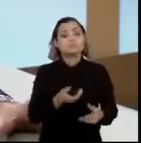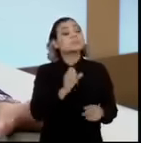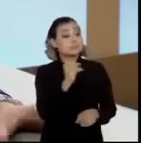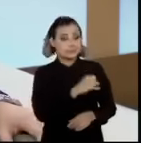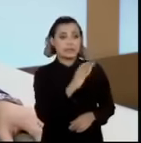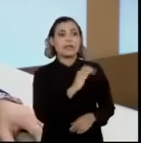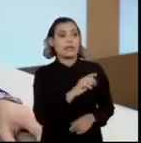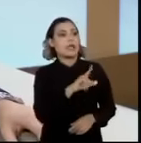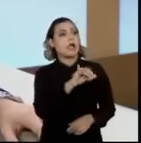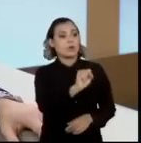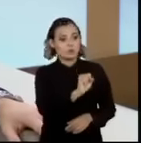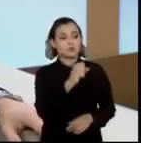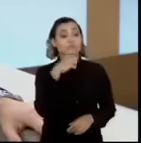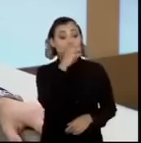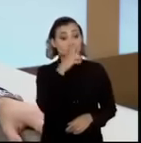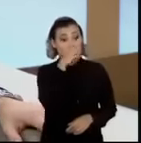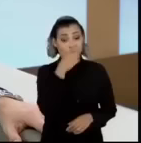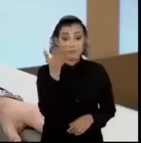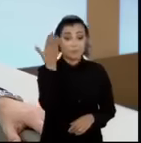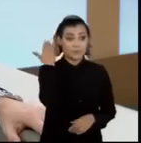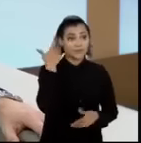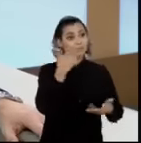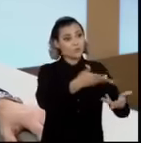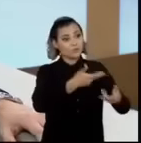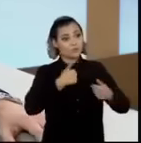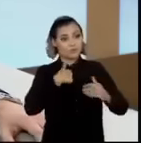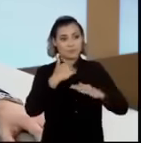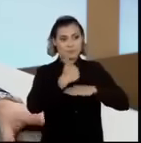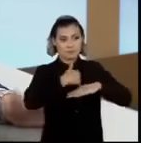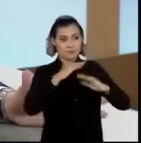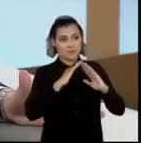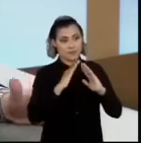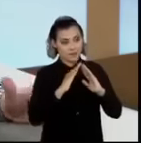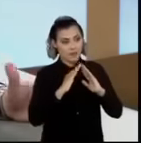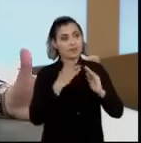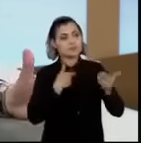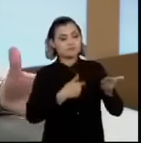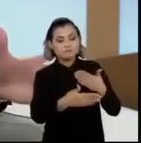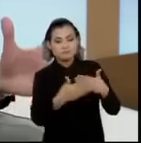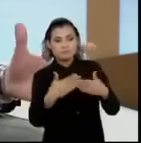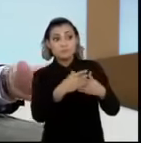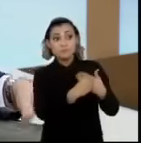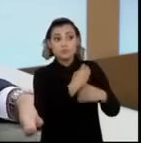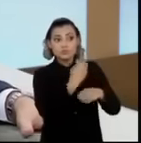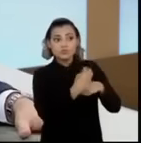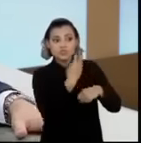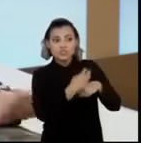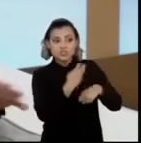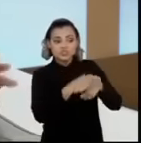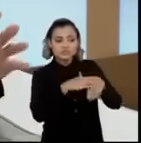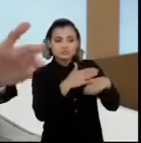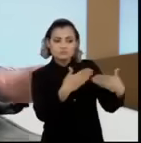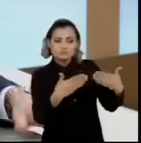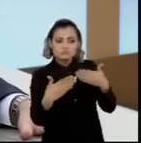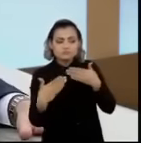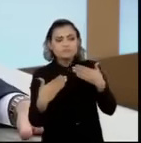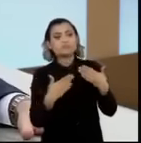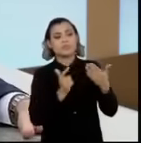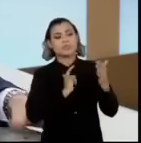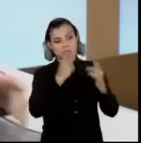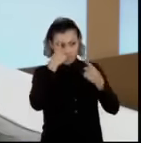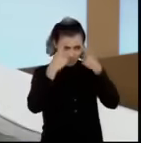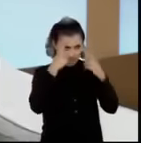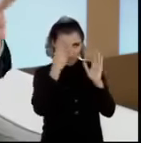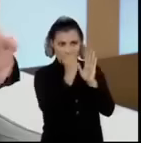comigo no domingo passado, eu o convidei, ele esteve inclusive na minha casa, eu fui ouvir dele as sugestões, enfim, e ele apresentou várias